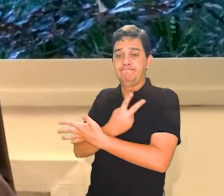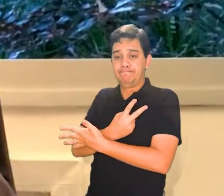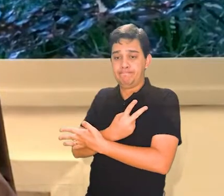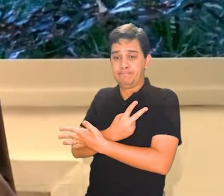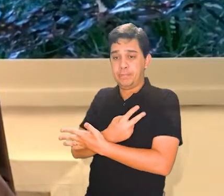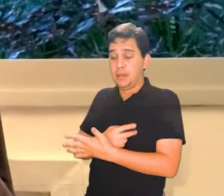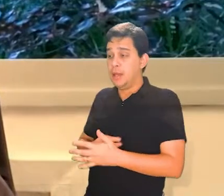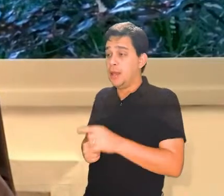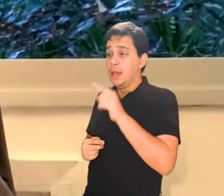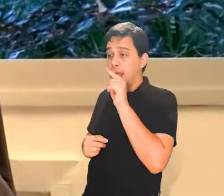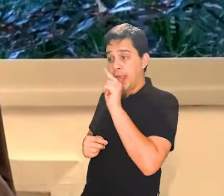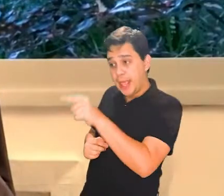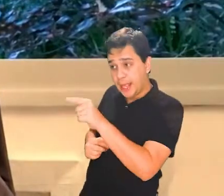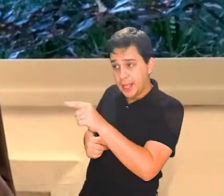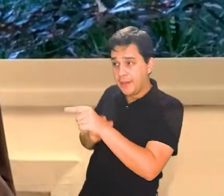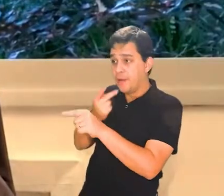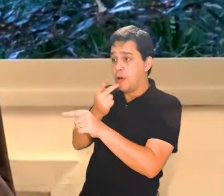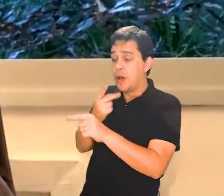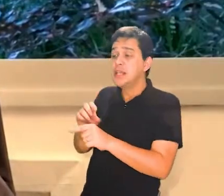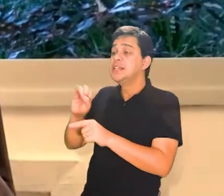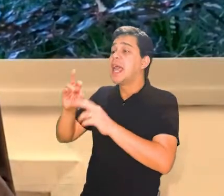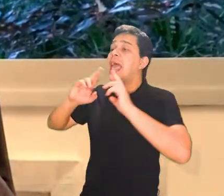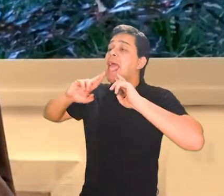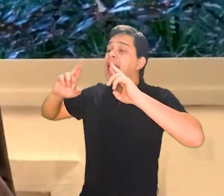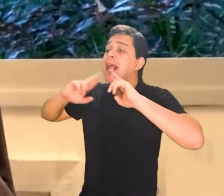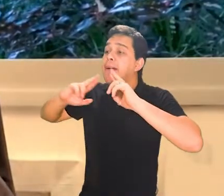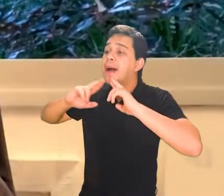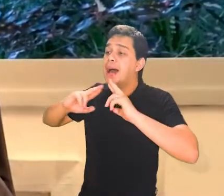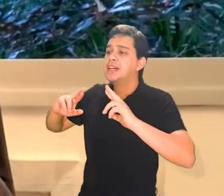com prazo de 7 dias